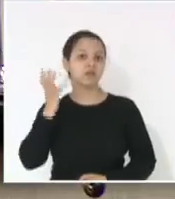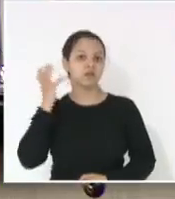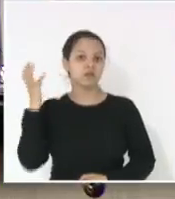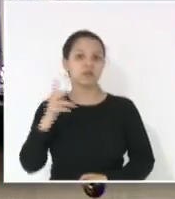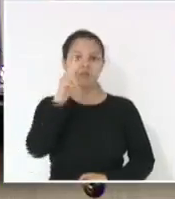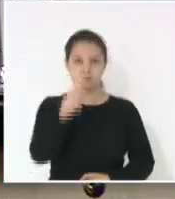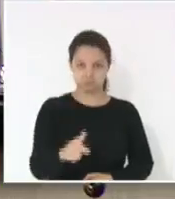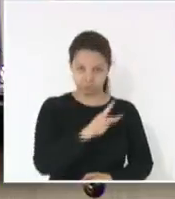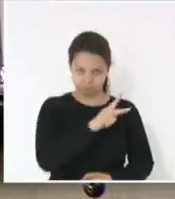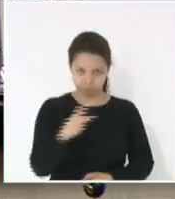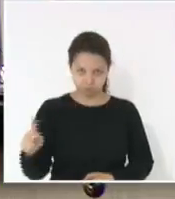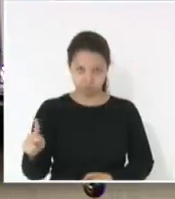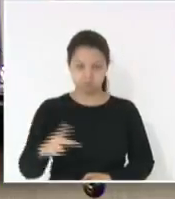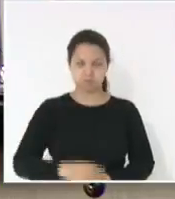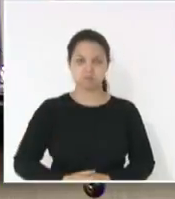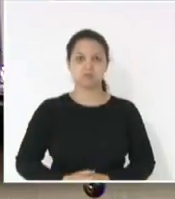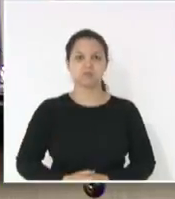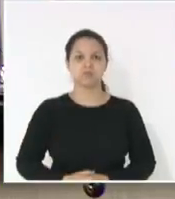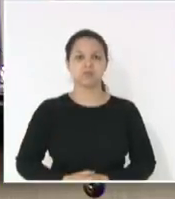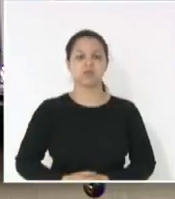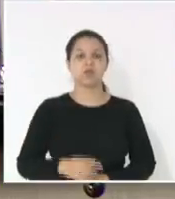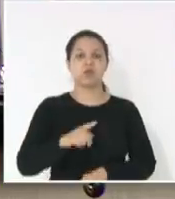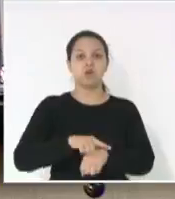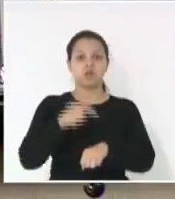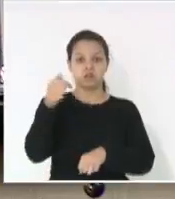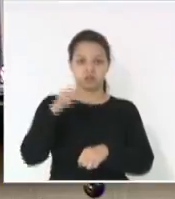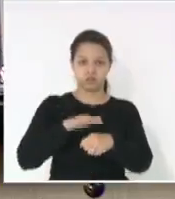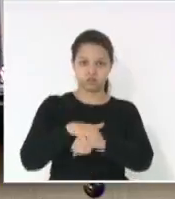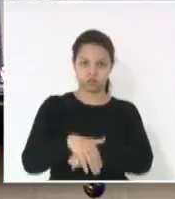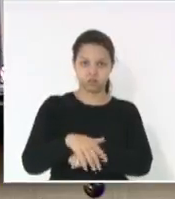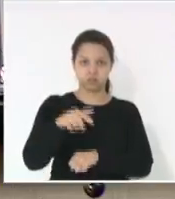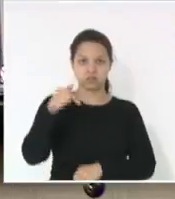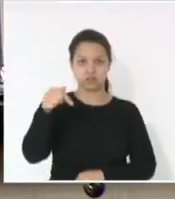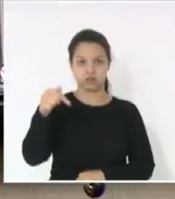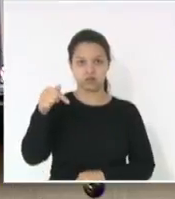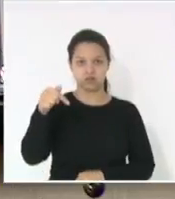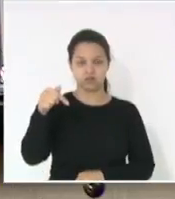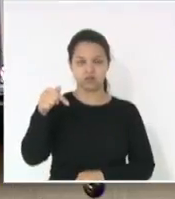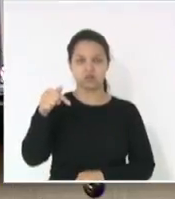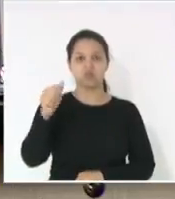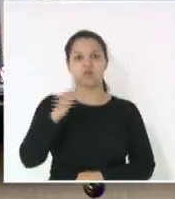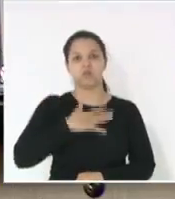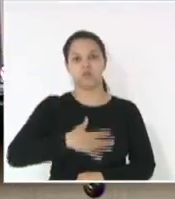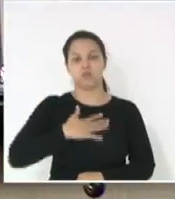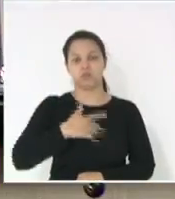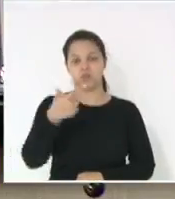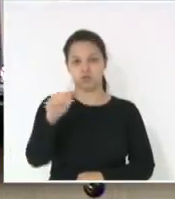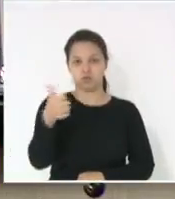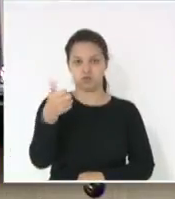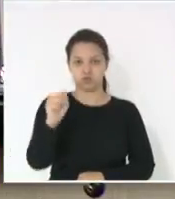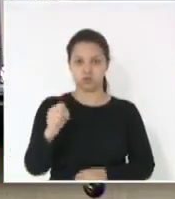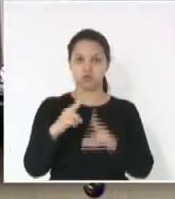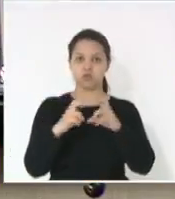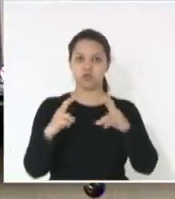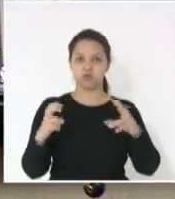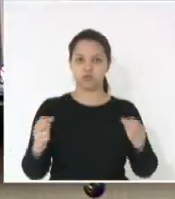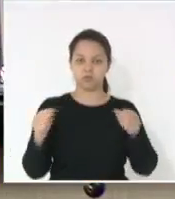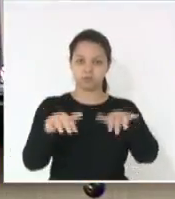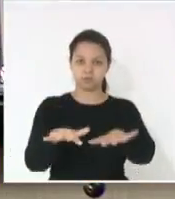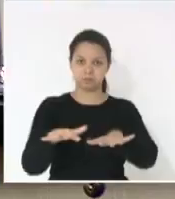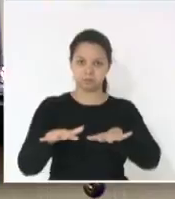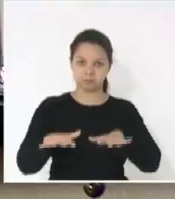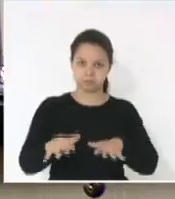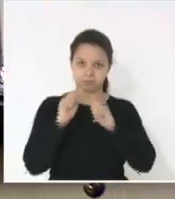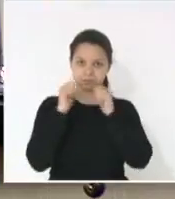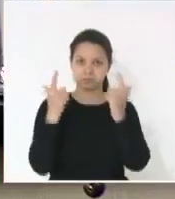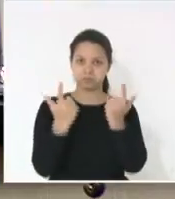Padre Pedro Baldiceira. Às 19 horas, do dia 7 de agosto do ano 2018, na cidade de Florianópolis, reuniu-se a Assembleia